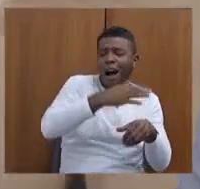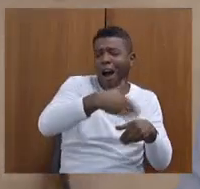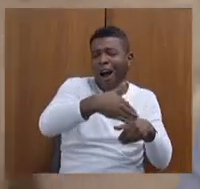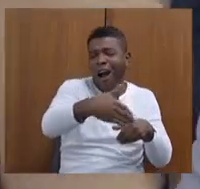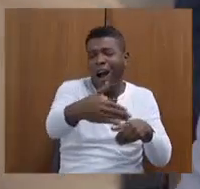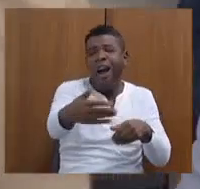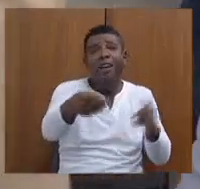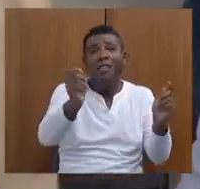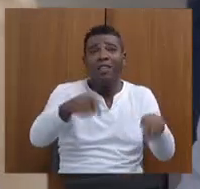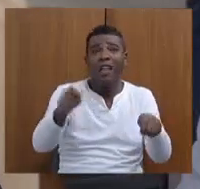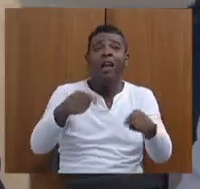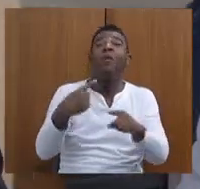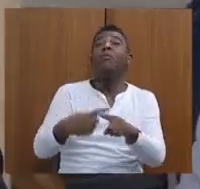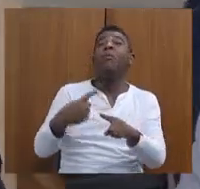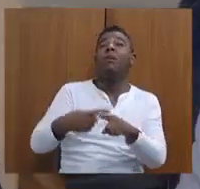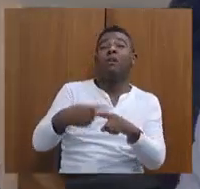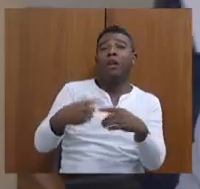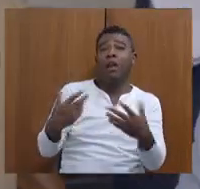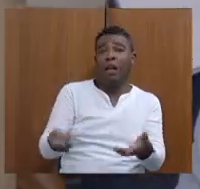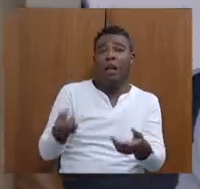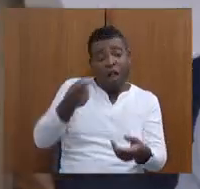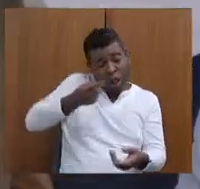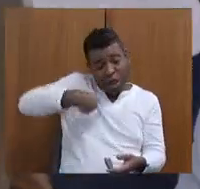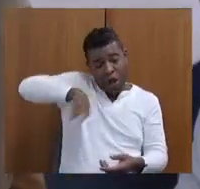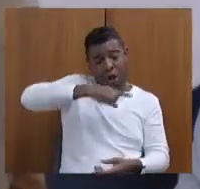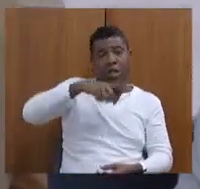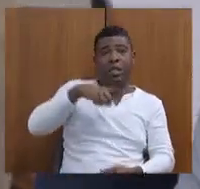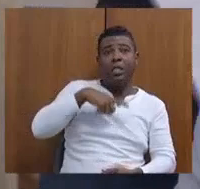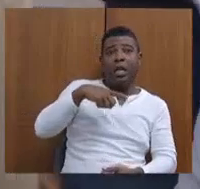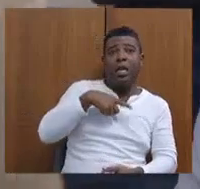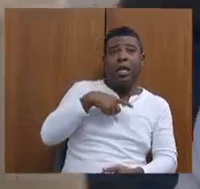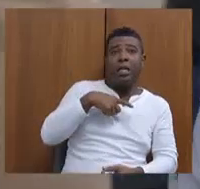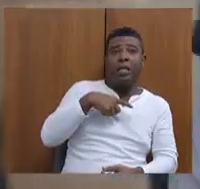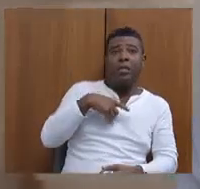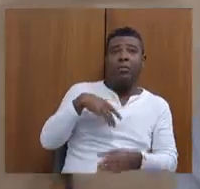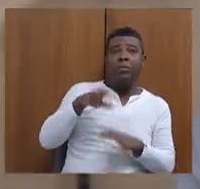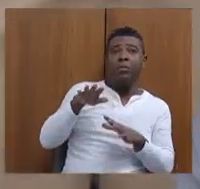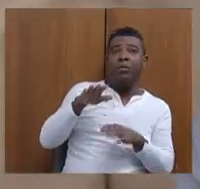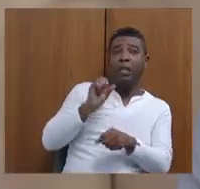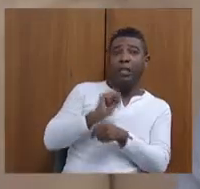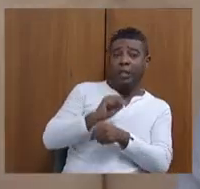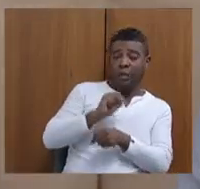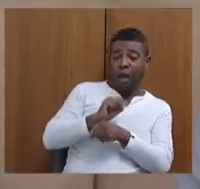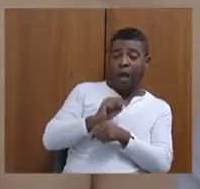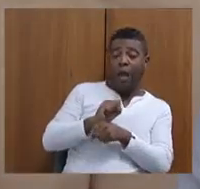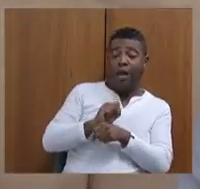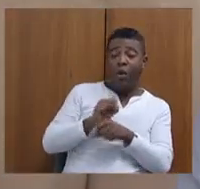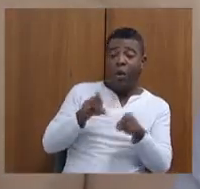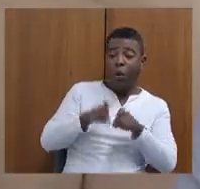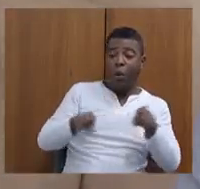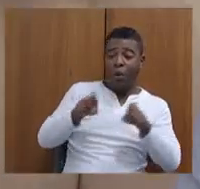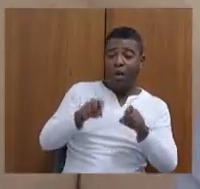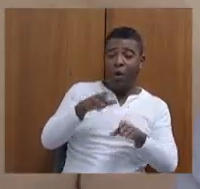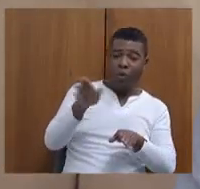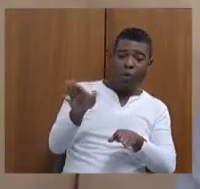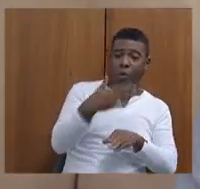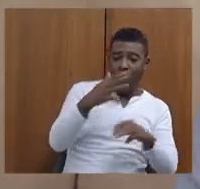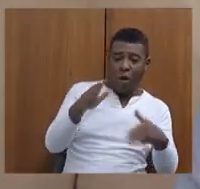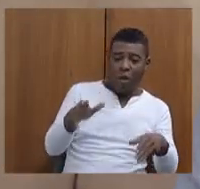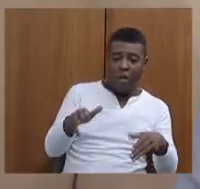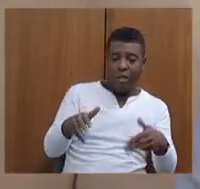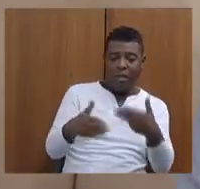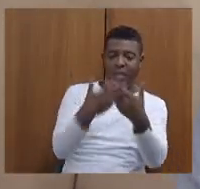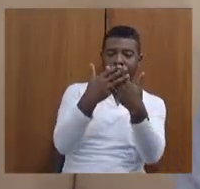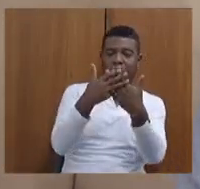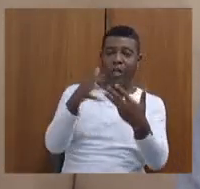nós temos tô esperando aqui o computador passar o slide nós temos aqui